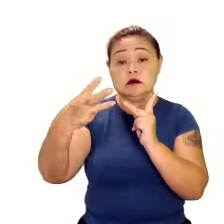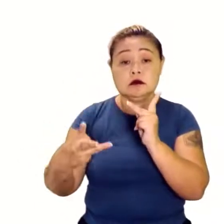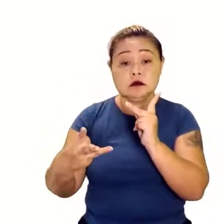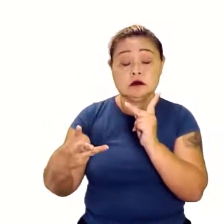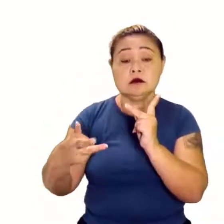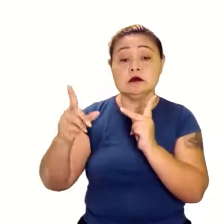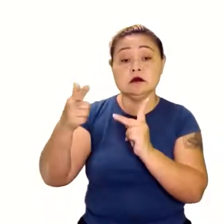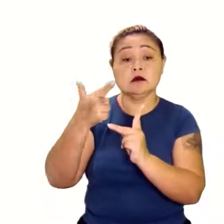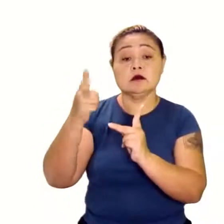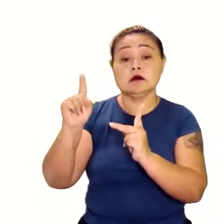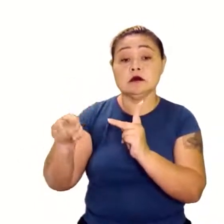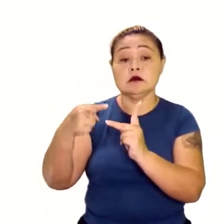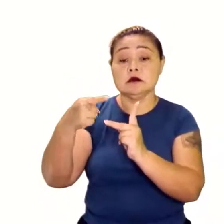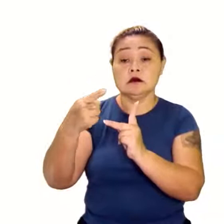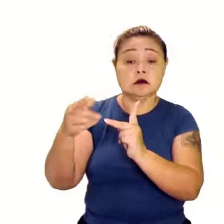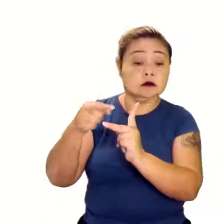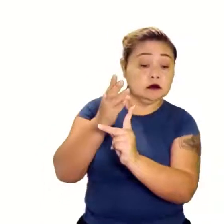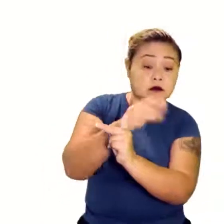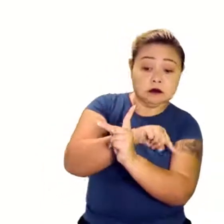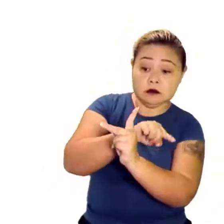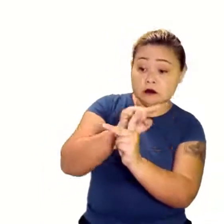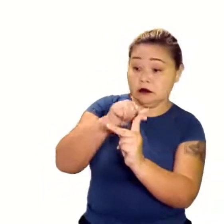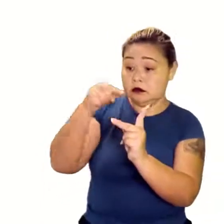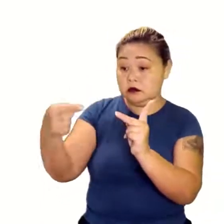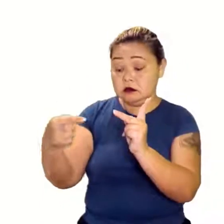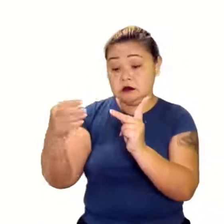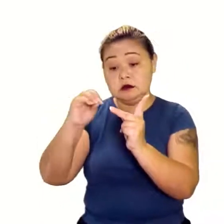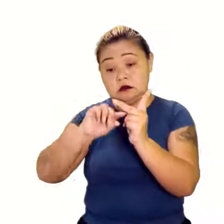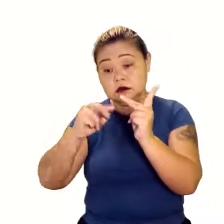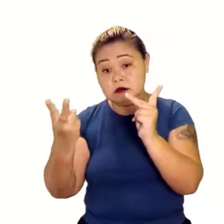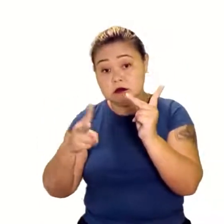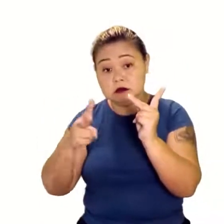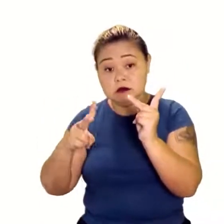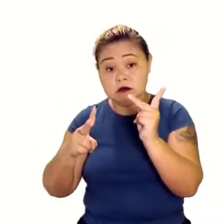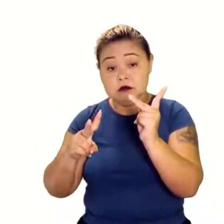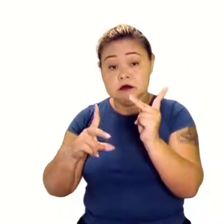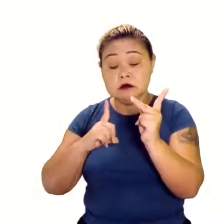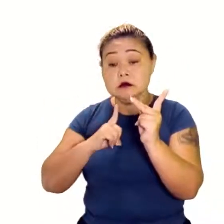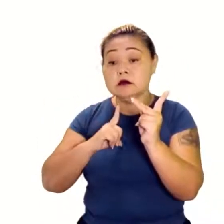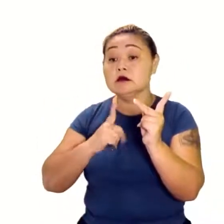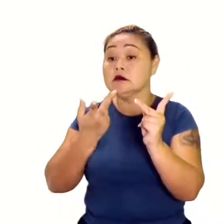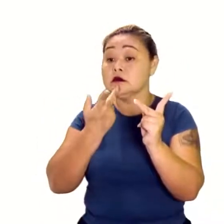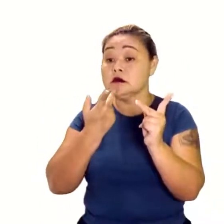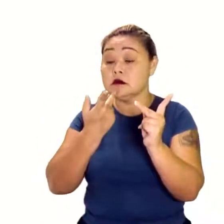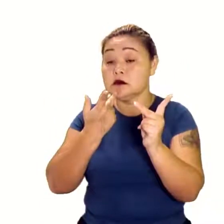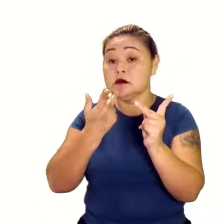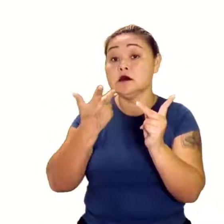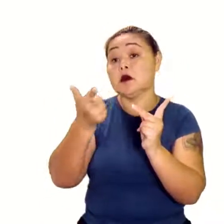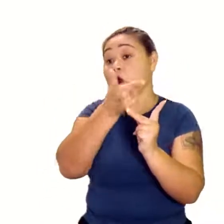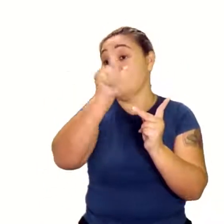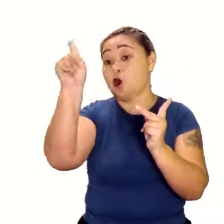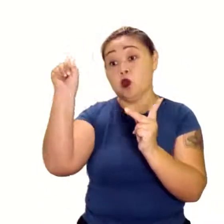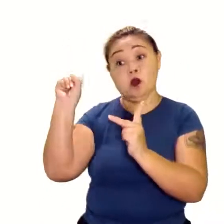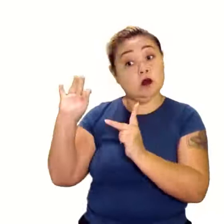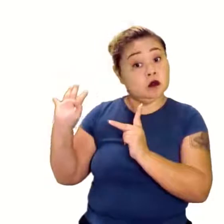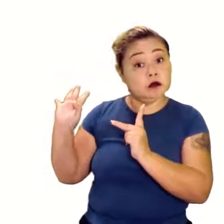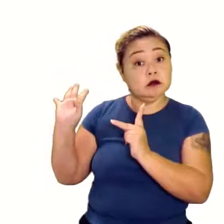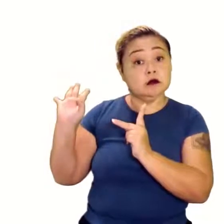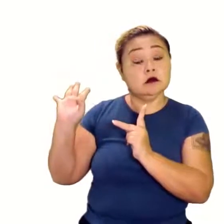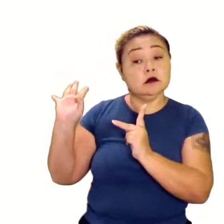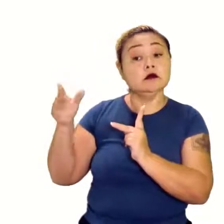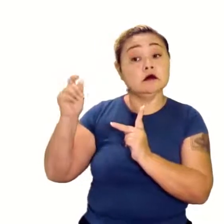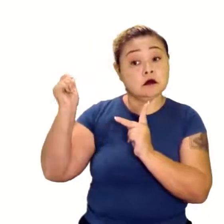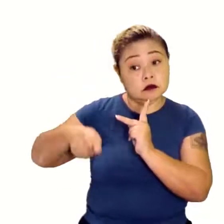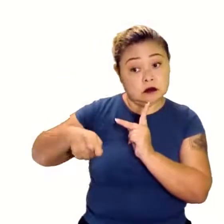vezes 5. multiplicar fora, isso. Multiplicar dentro. Agora nós estamos falando de outras operações, tá? Por